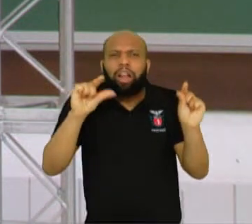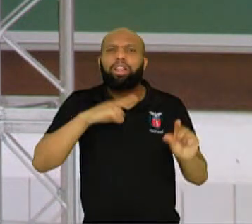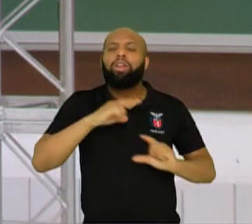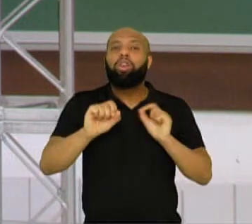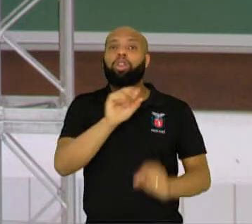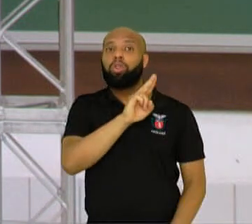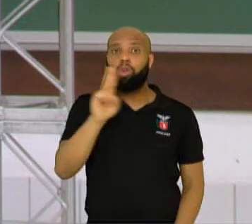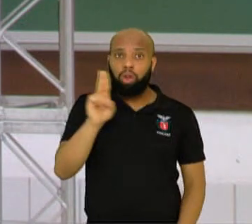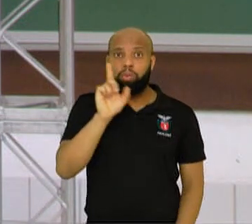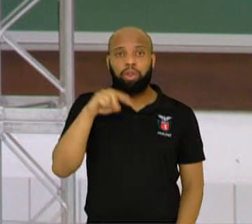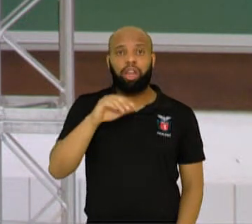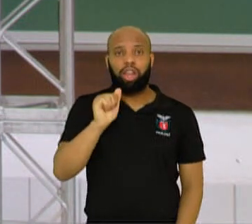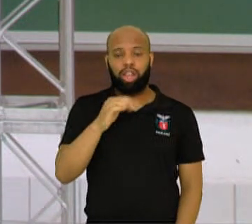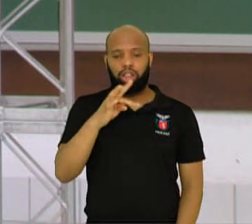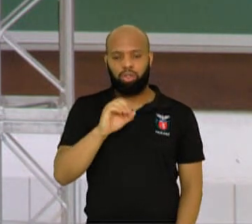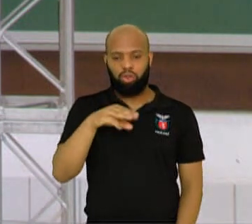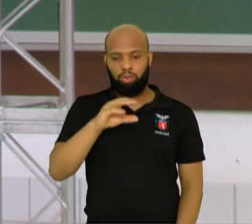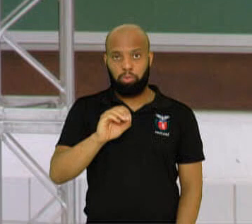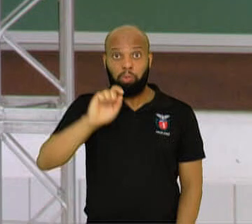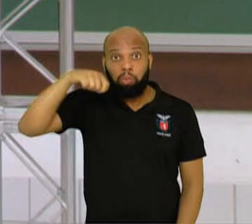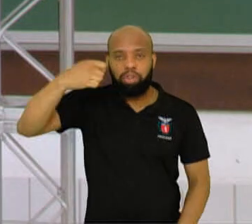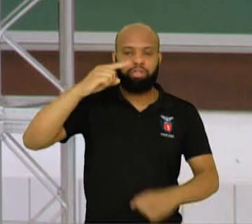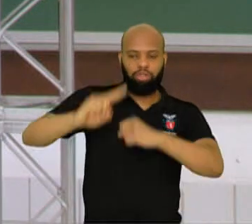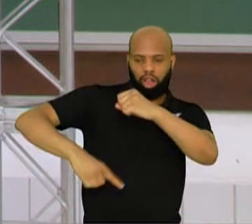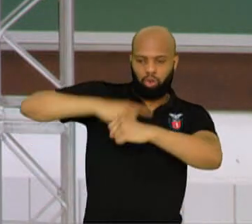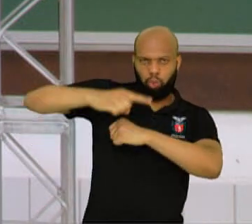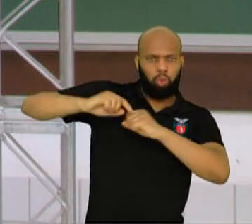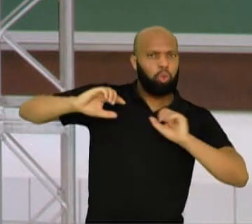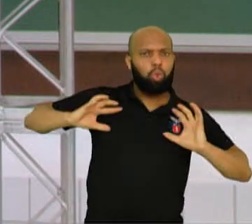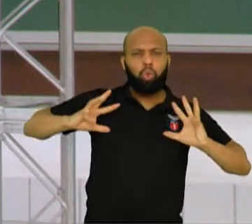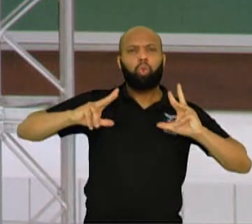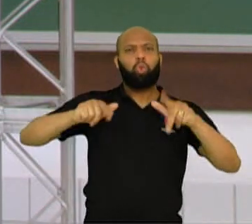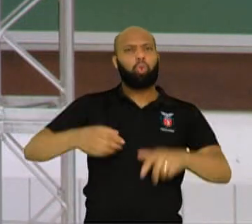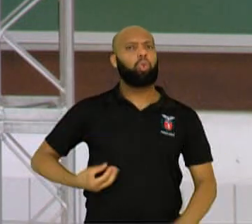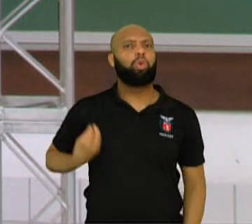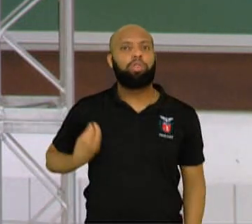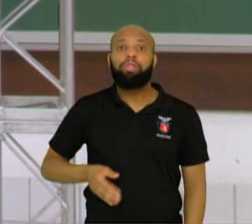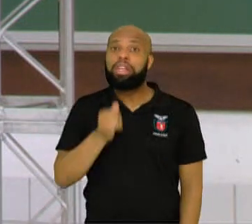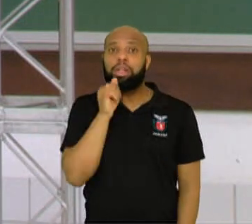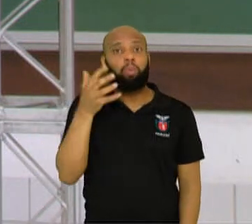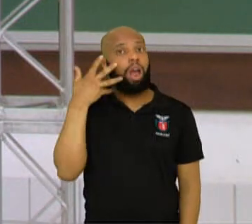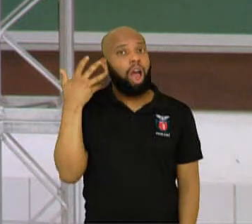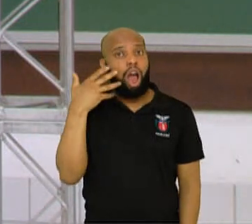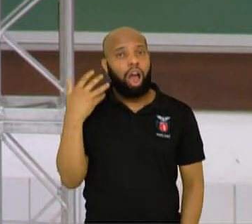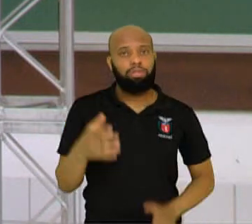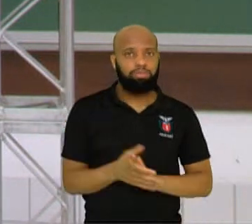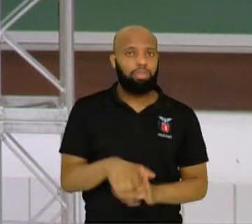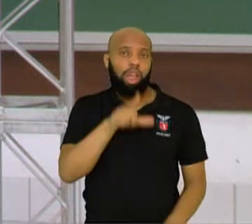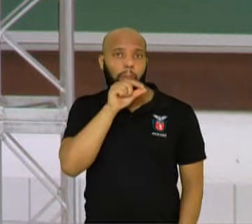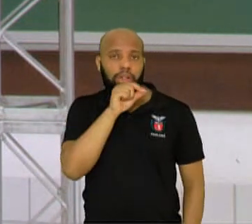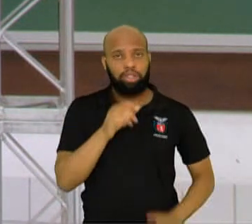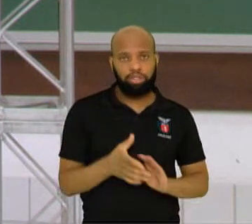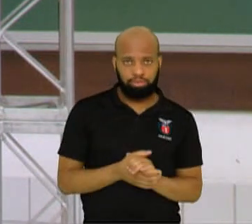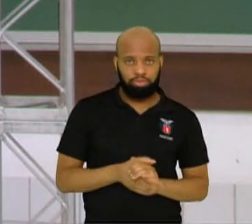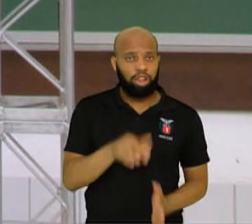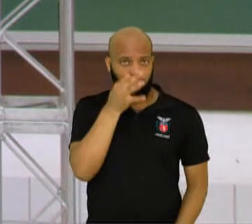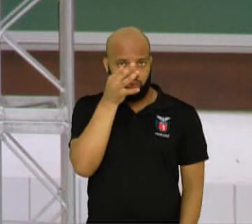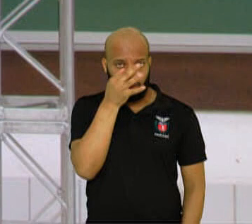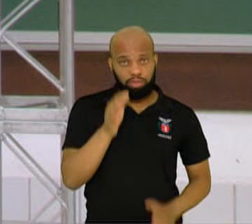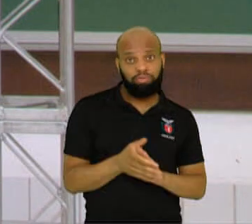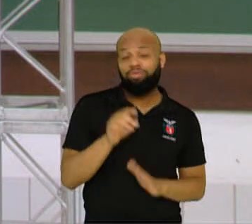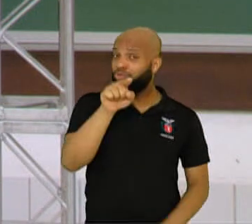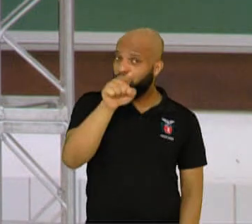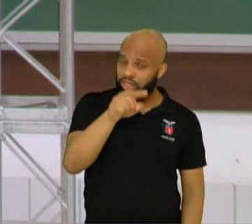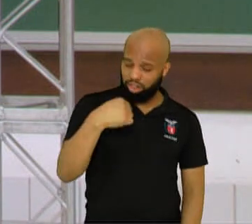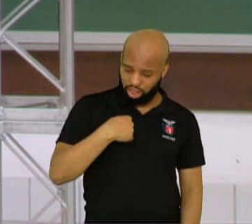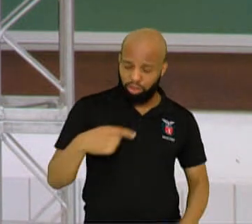nós chamamos de átomos. Então, todos os seres vivos, o gatinho da sua casa, o passarinho, a flor,